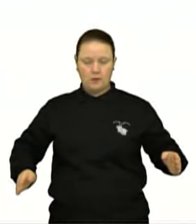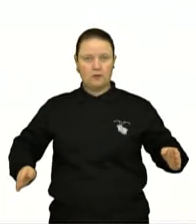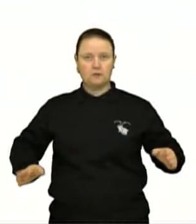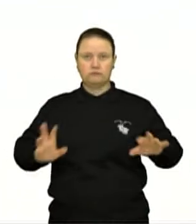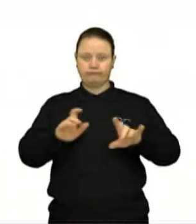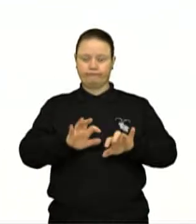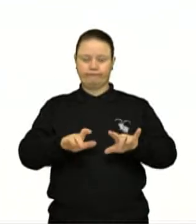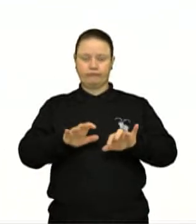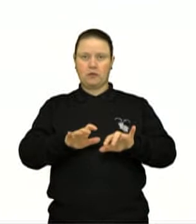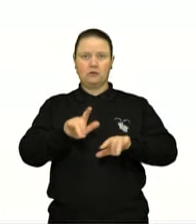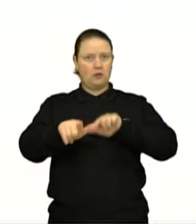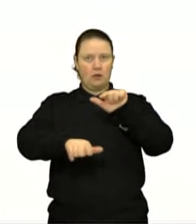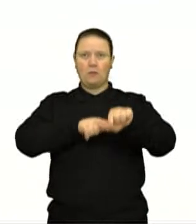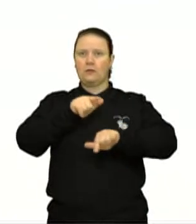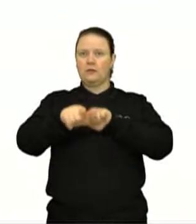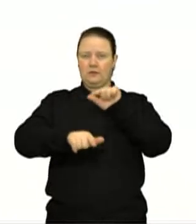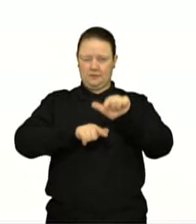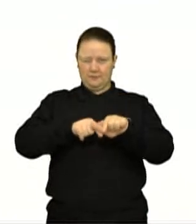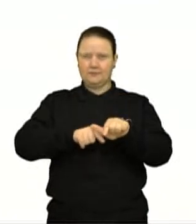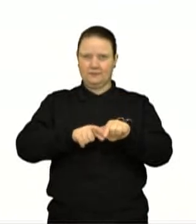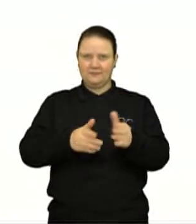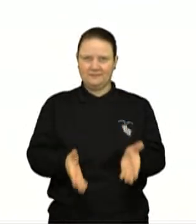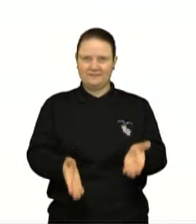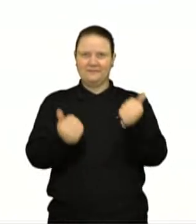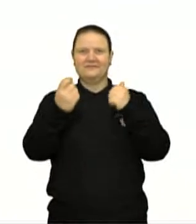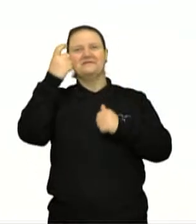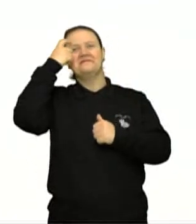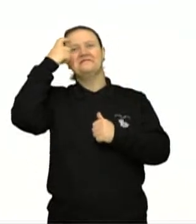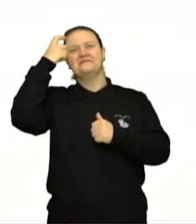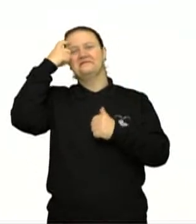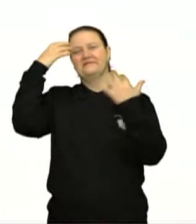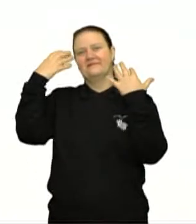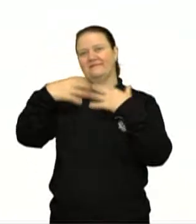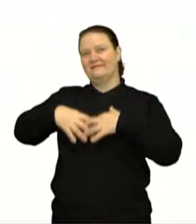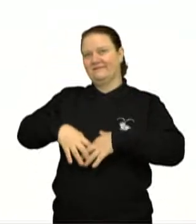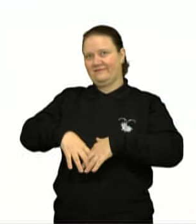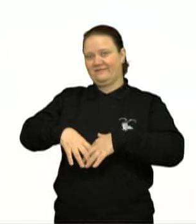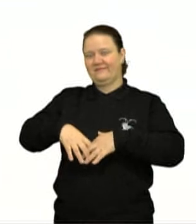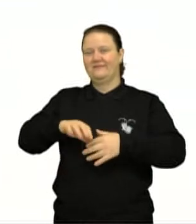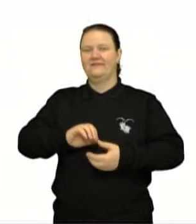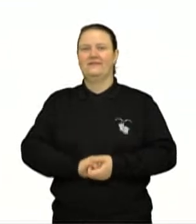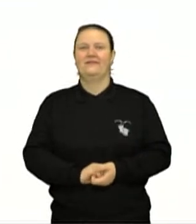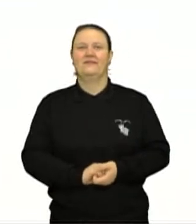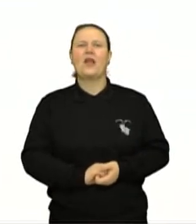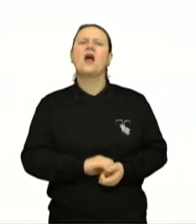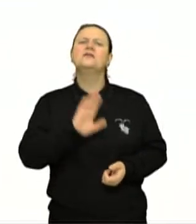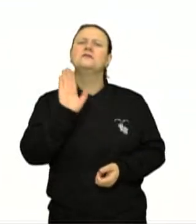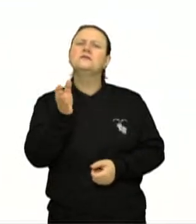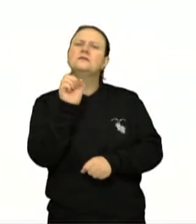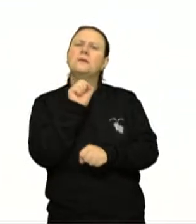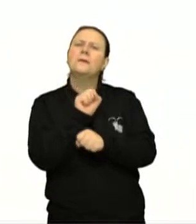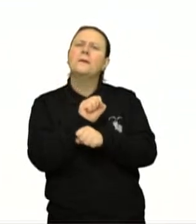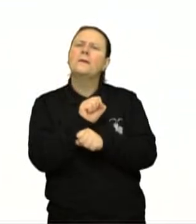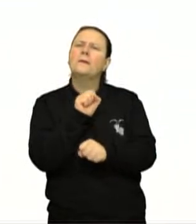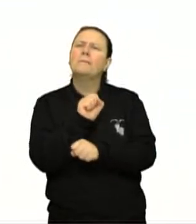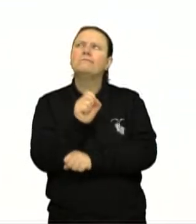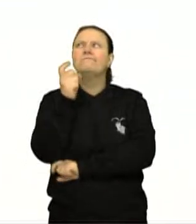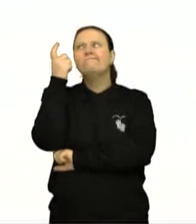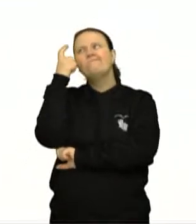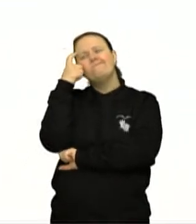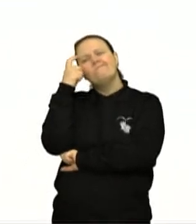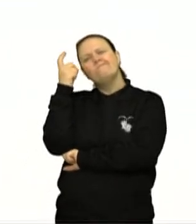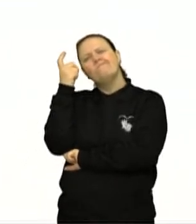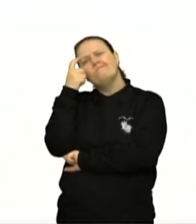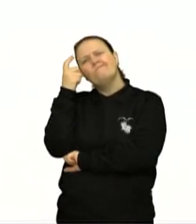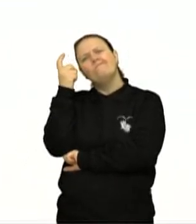escrivaninha, de acordo? Vamos a pensar. ¿Te has parado a pensar que o espanhol se parece tanto